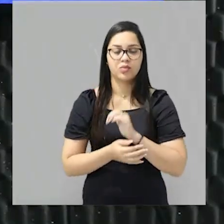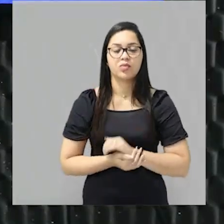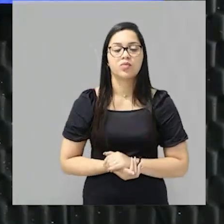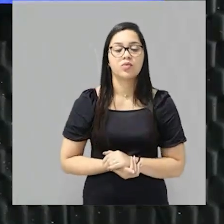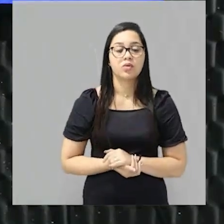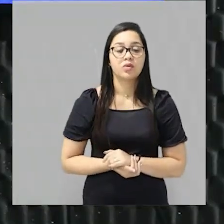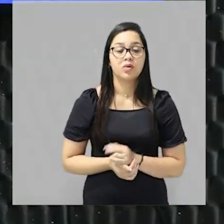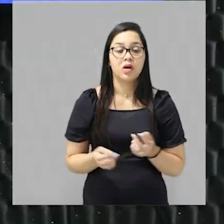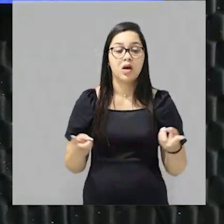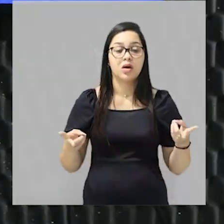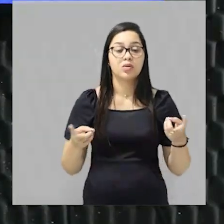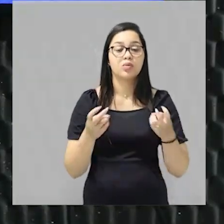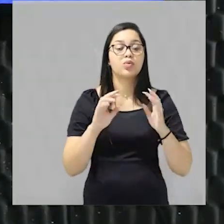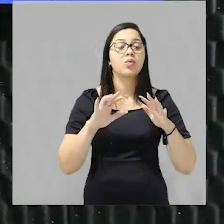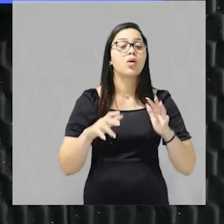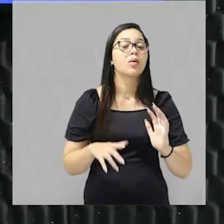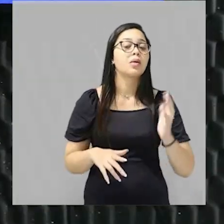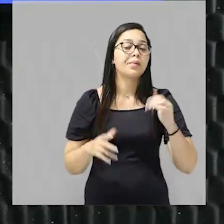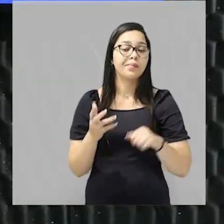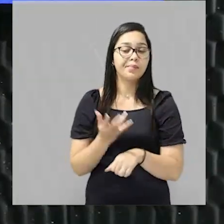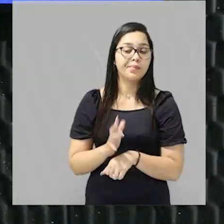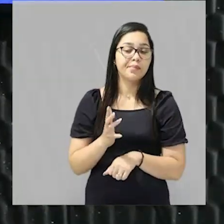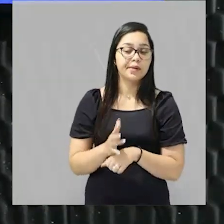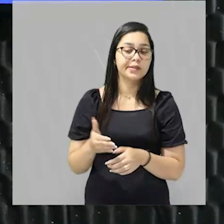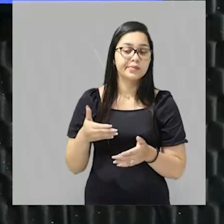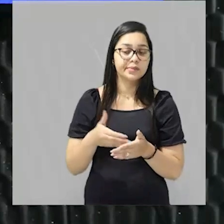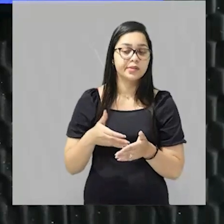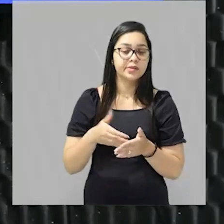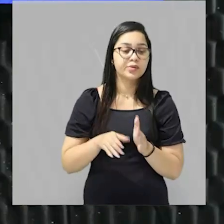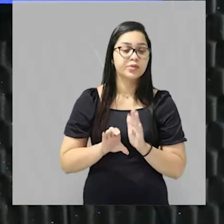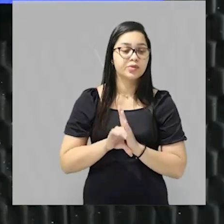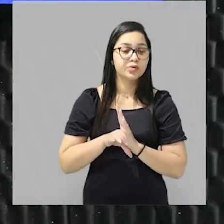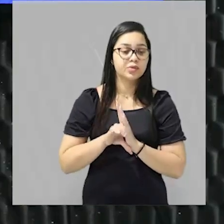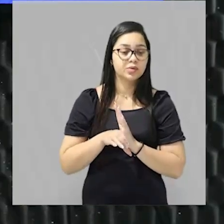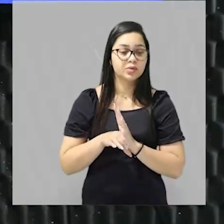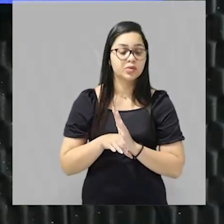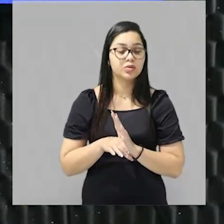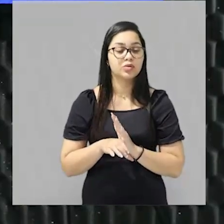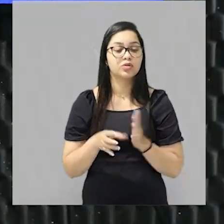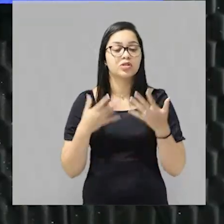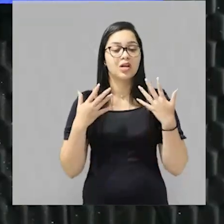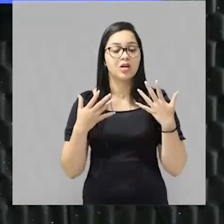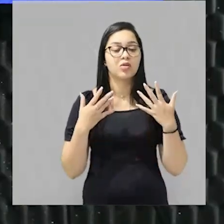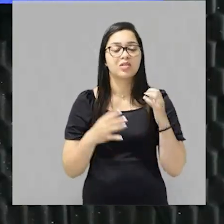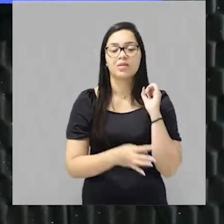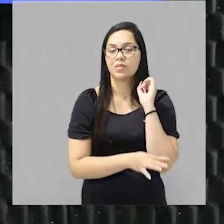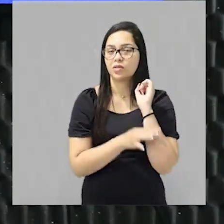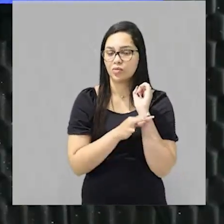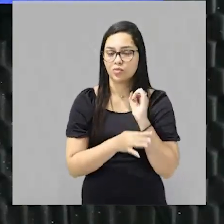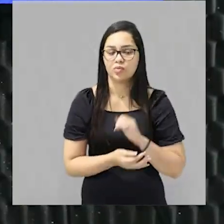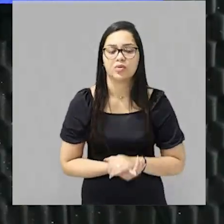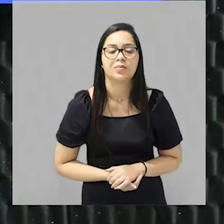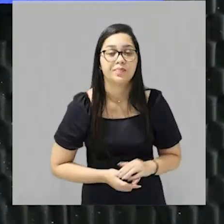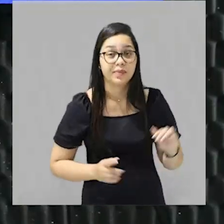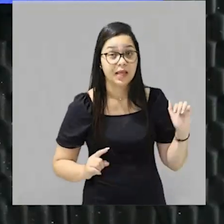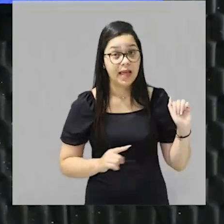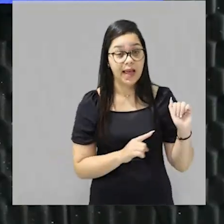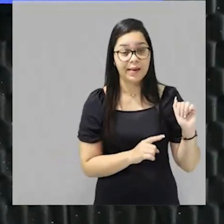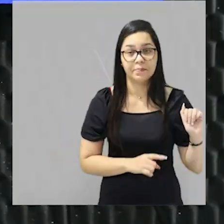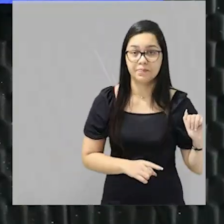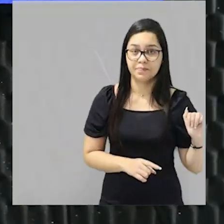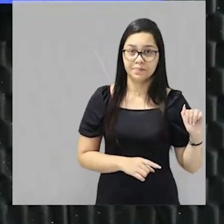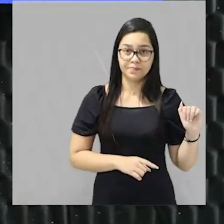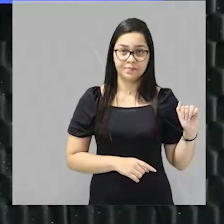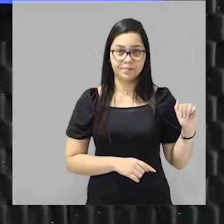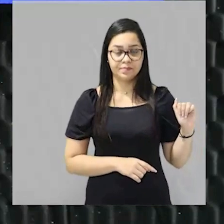algo quente e temperatura mede a quantidade de calor de um corpo. Esses significados, no entanto,